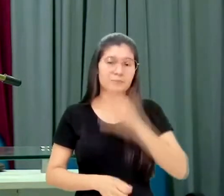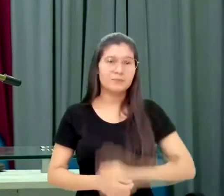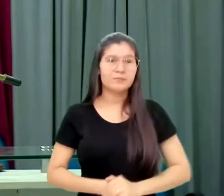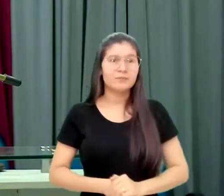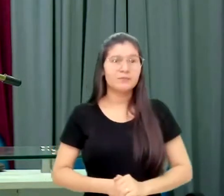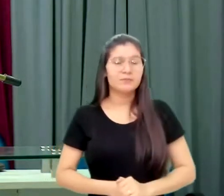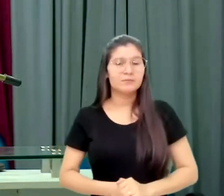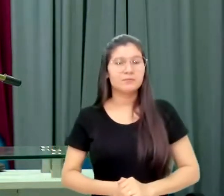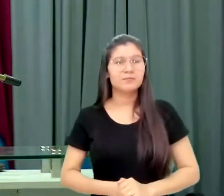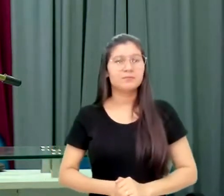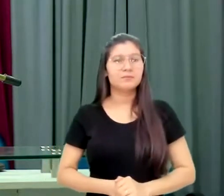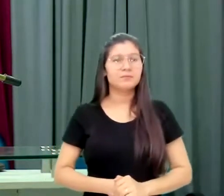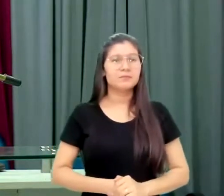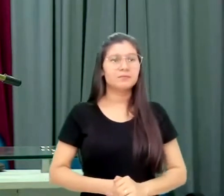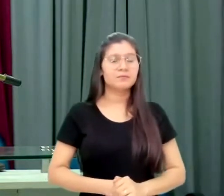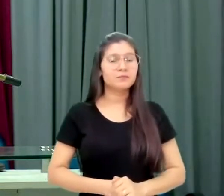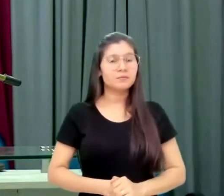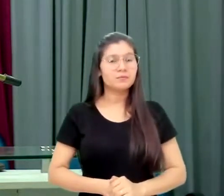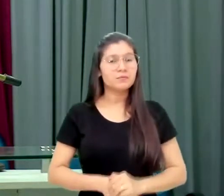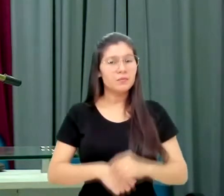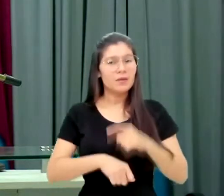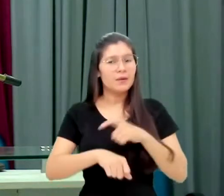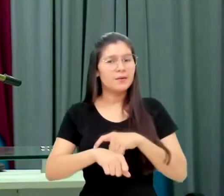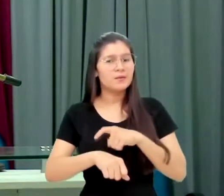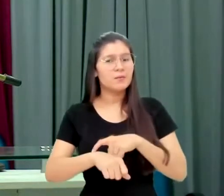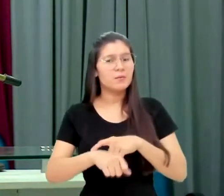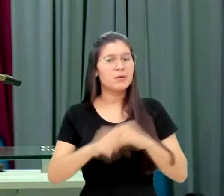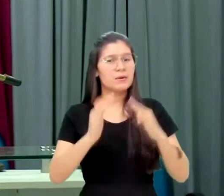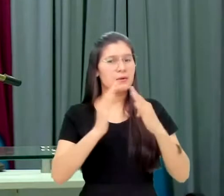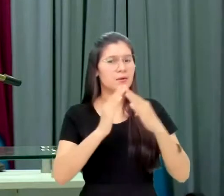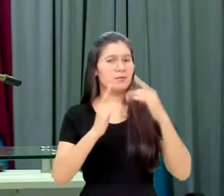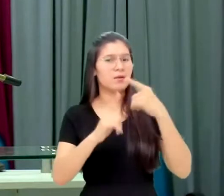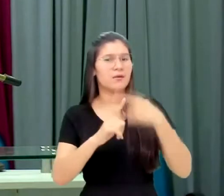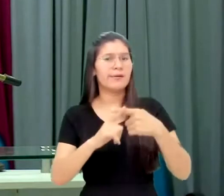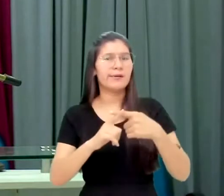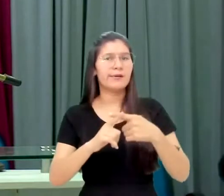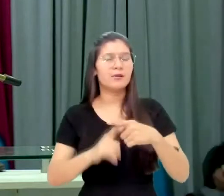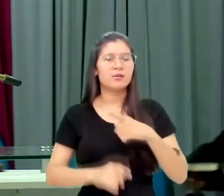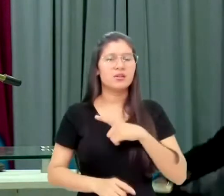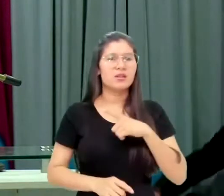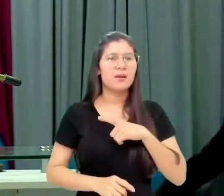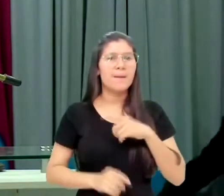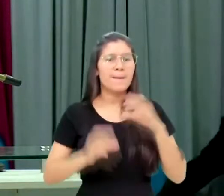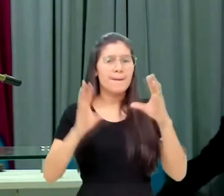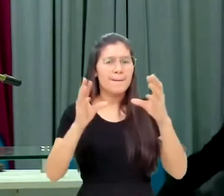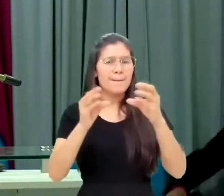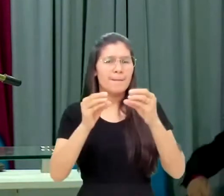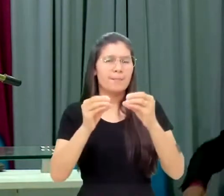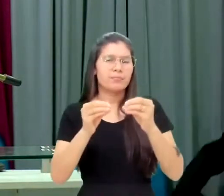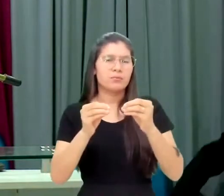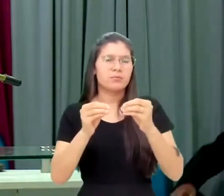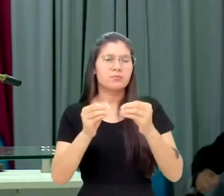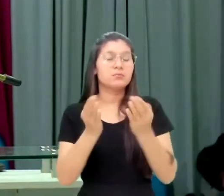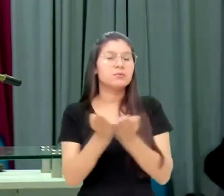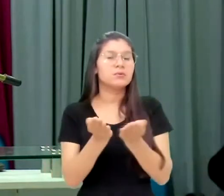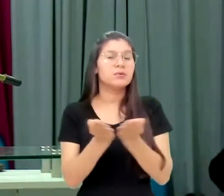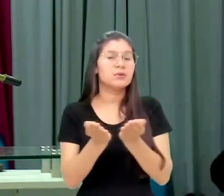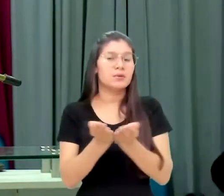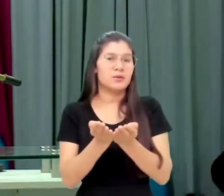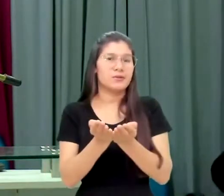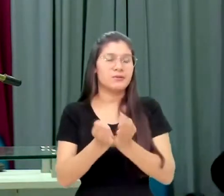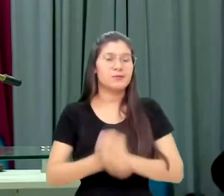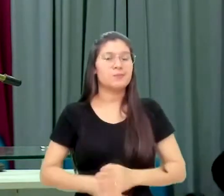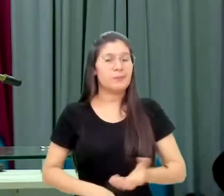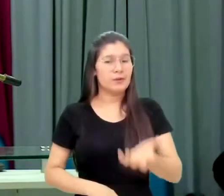nosso tempo está sempre hoje mais resumido, não é? Nós queremos